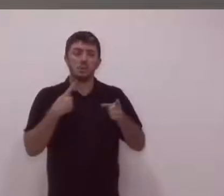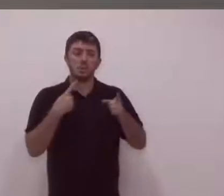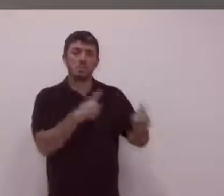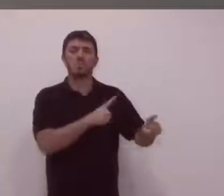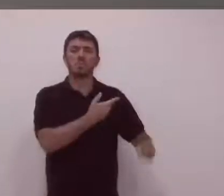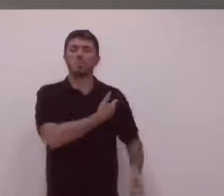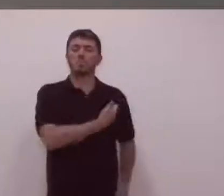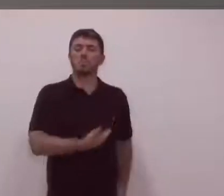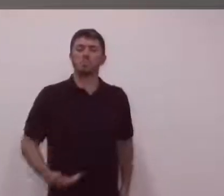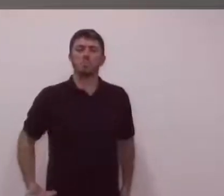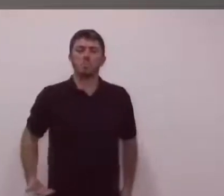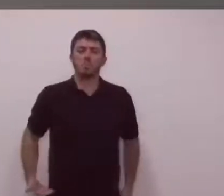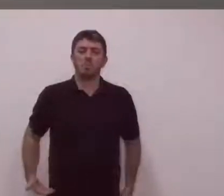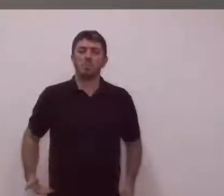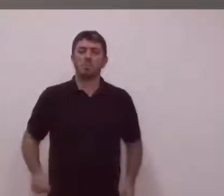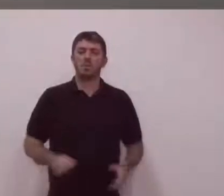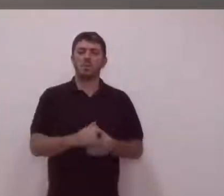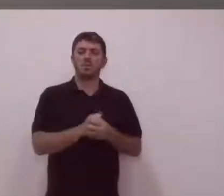ao MP